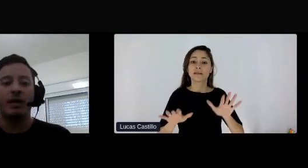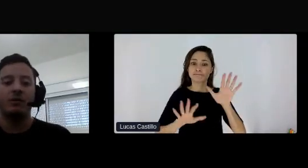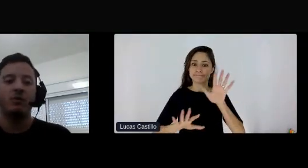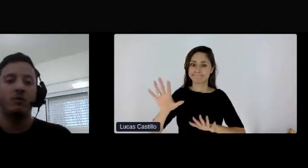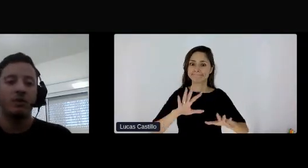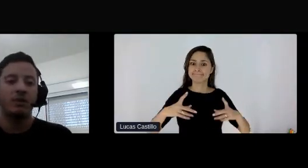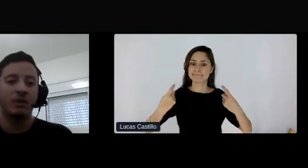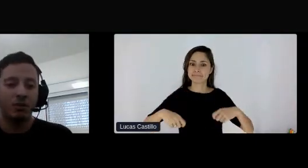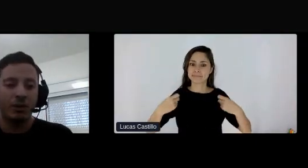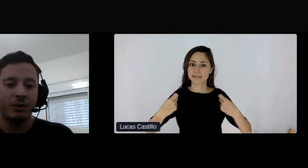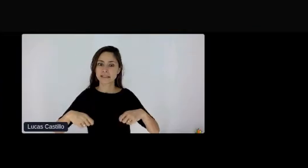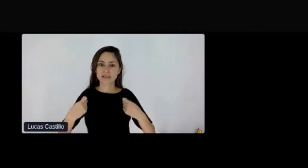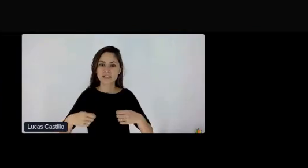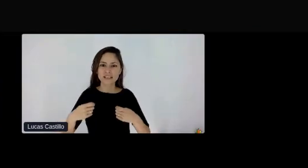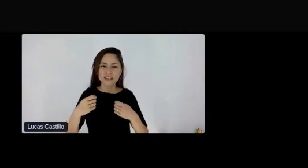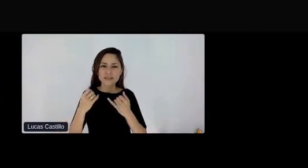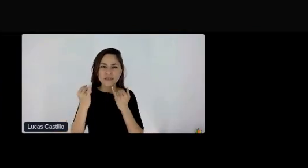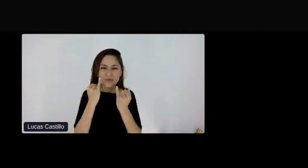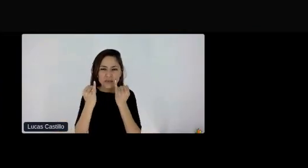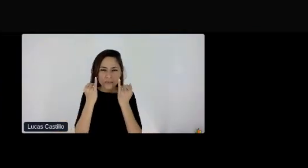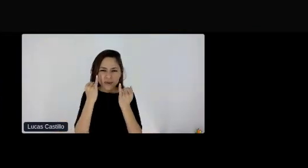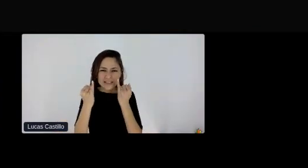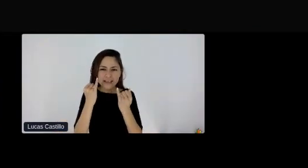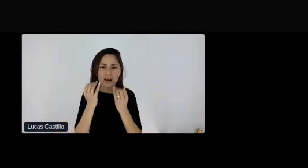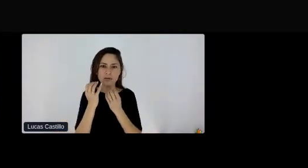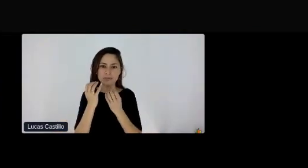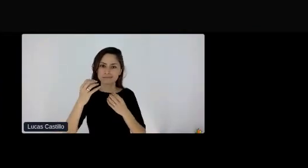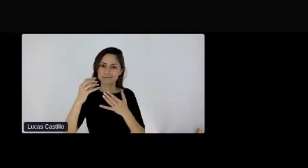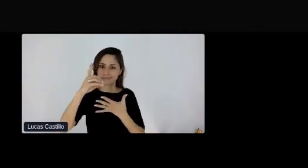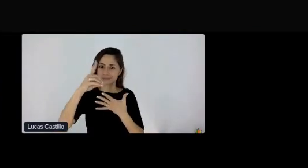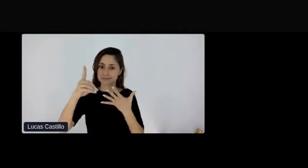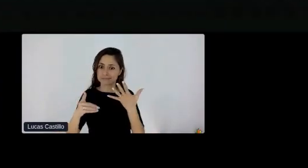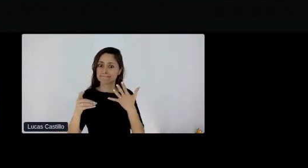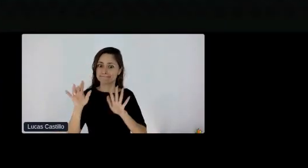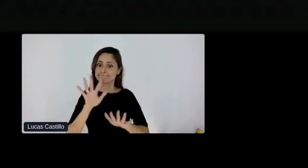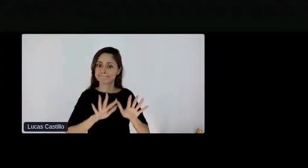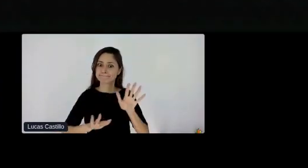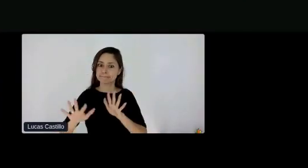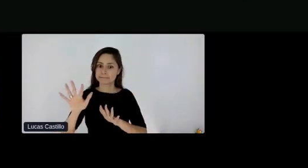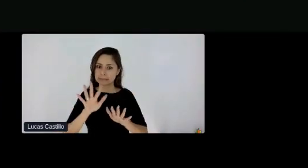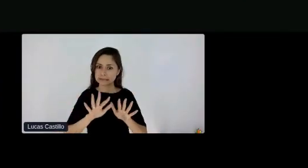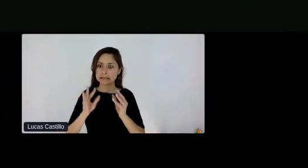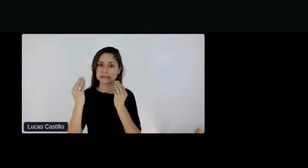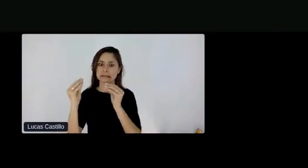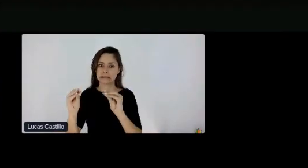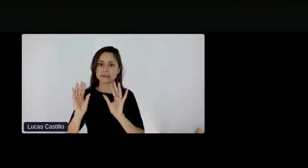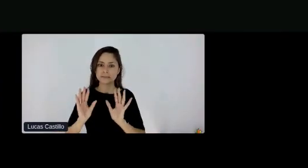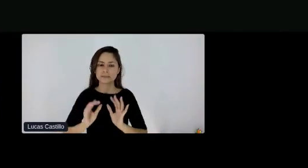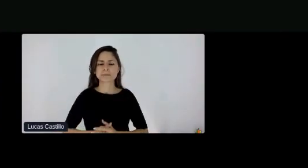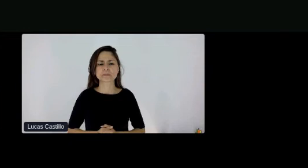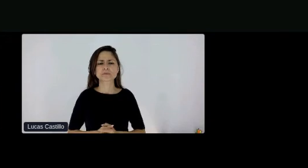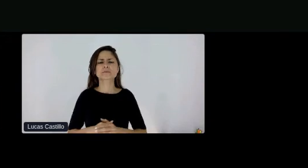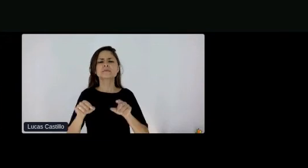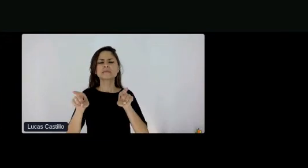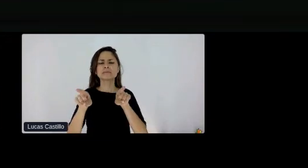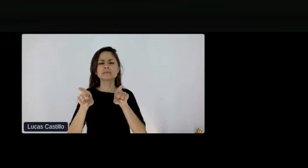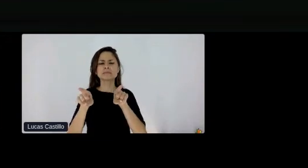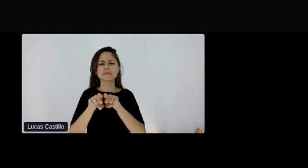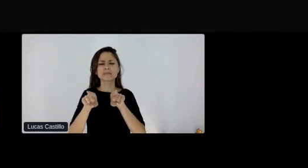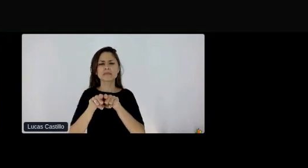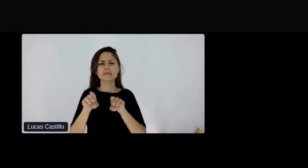muito cuidado com essas questões. Tá? E ah, um outro cenário que a